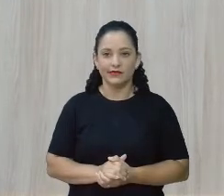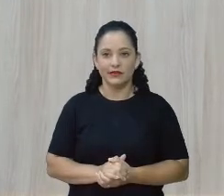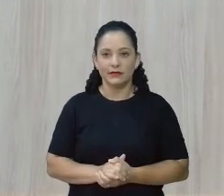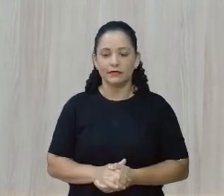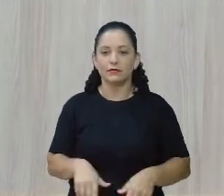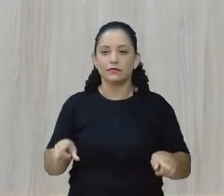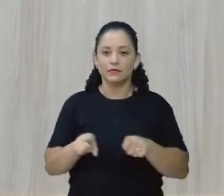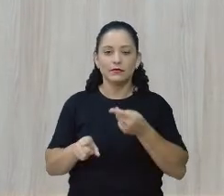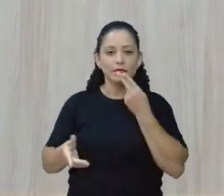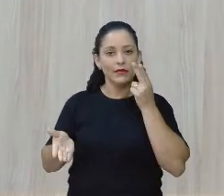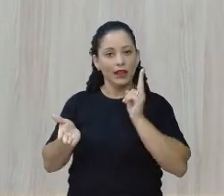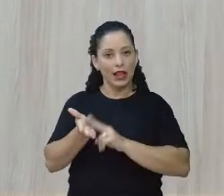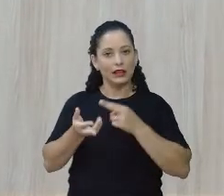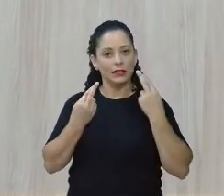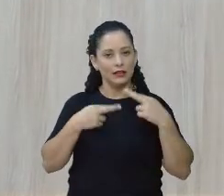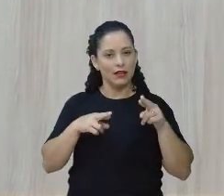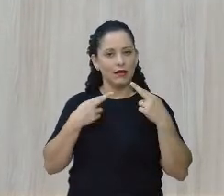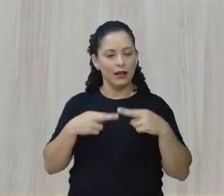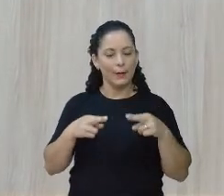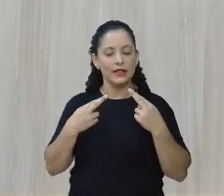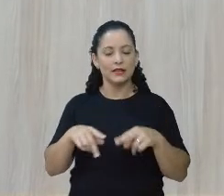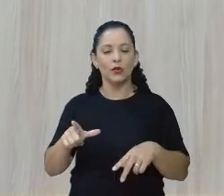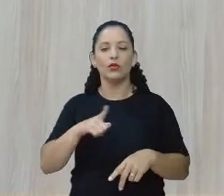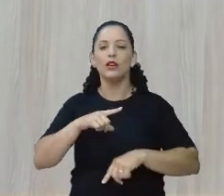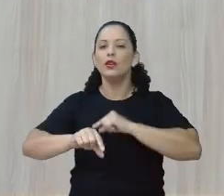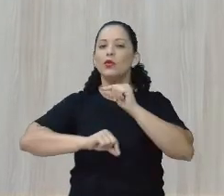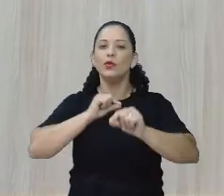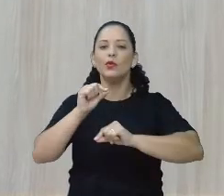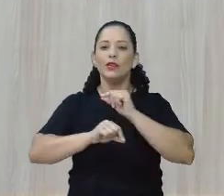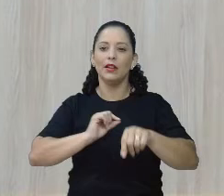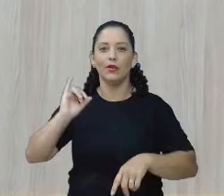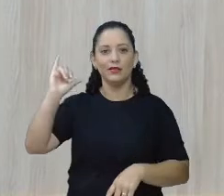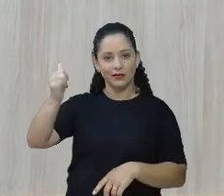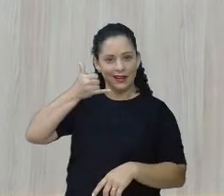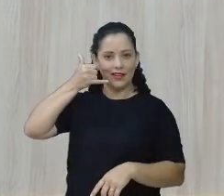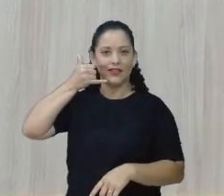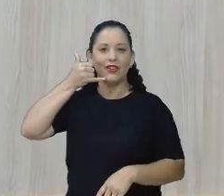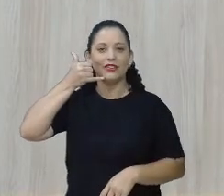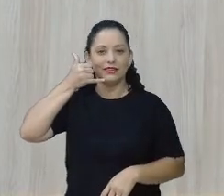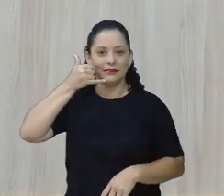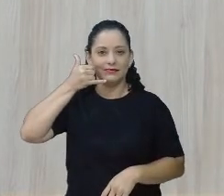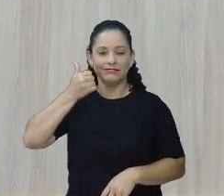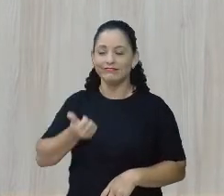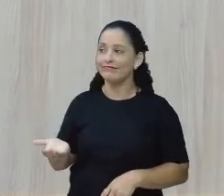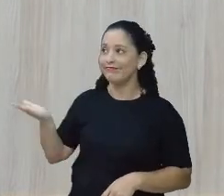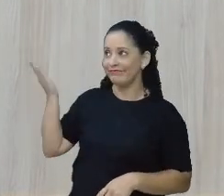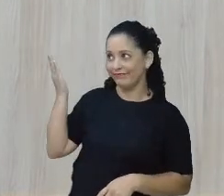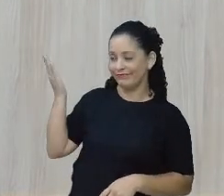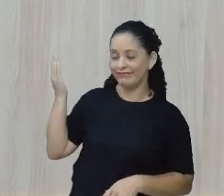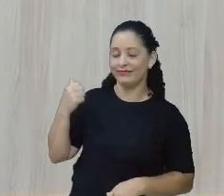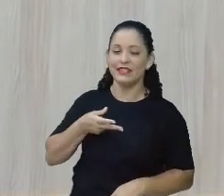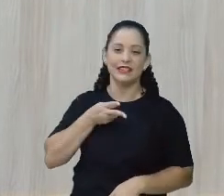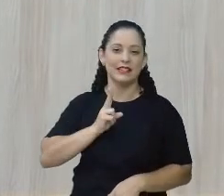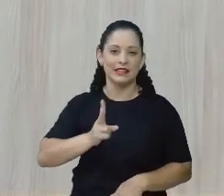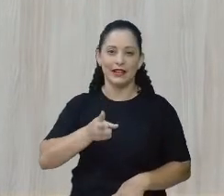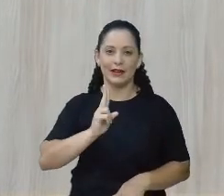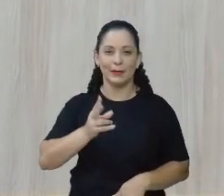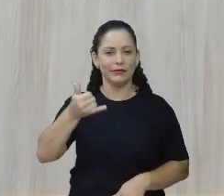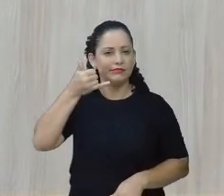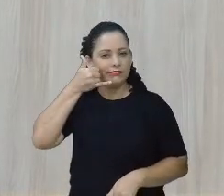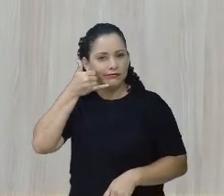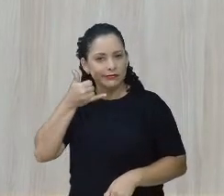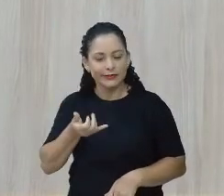ganhou mais um aliado, né? Que é o telefone, né? Esse aparelho que está com a gente o tempo todo, que a gente